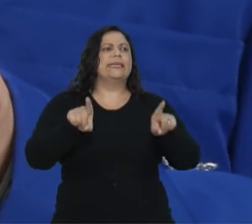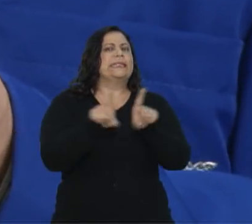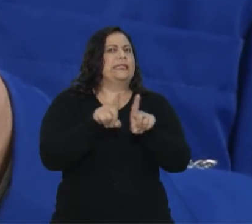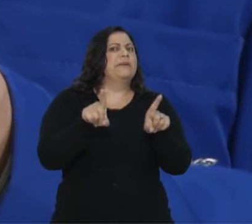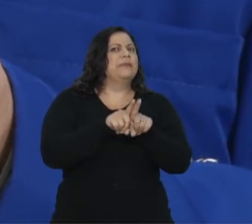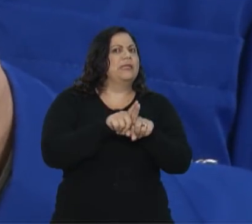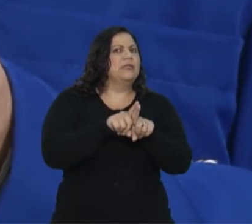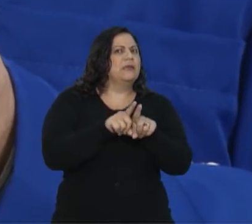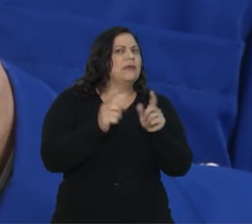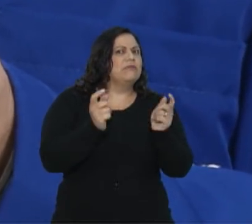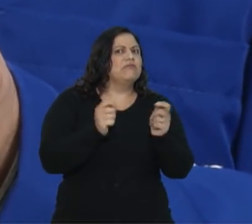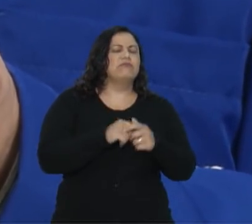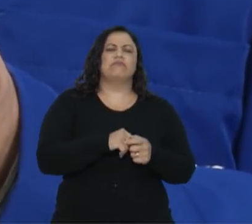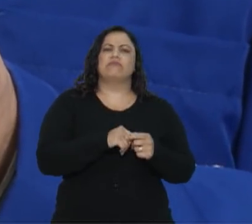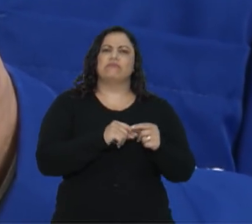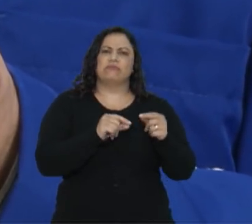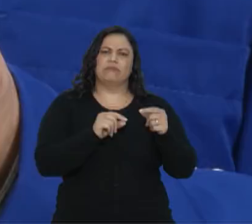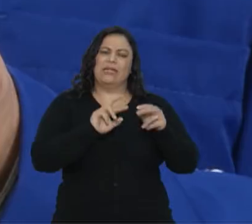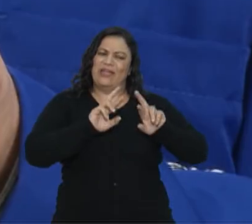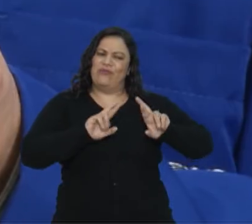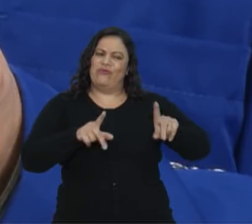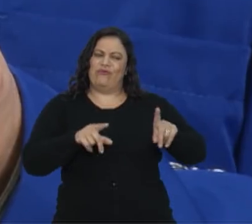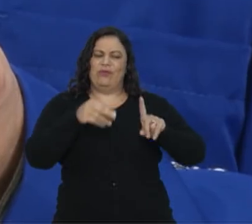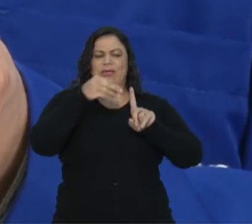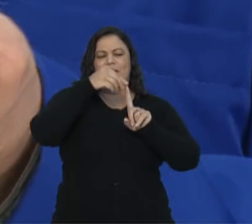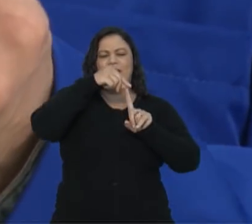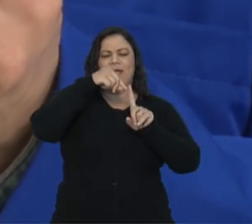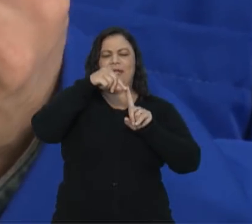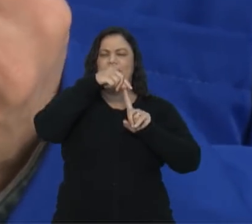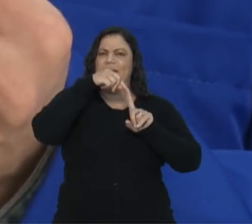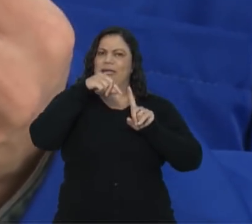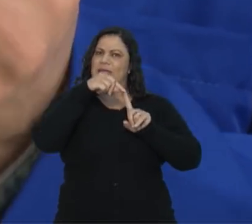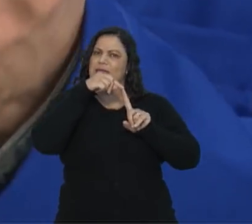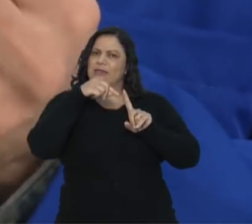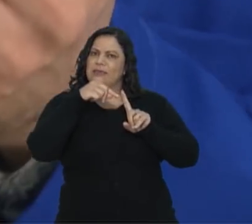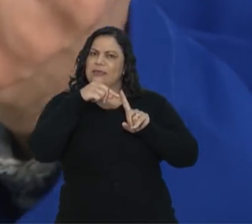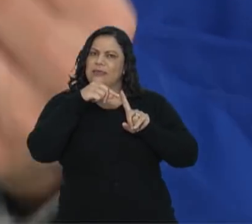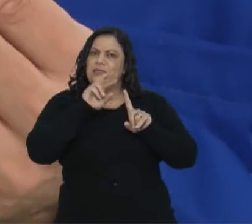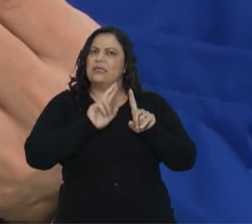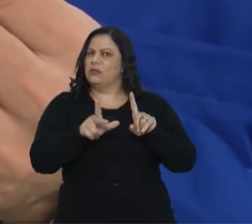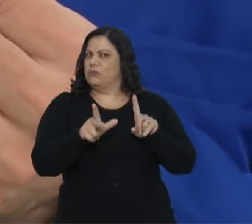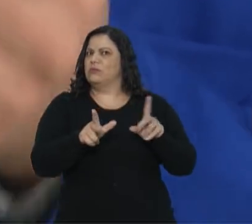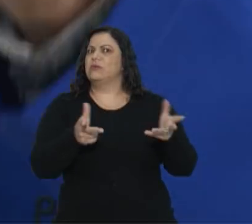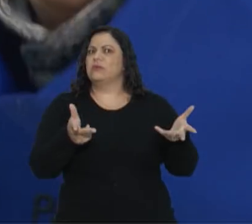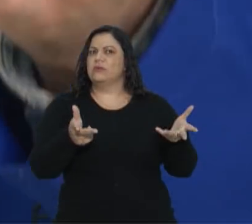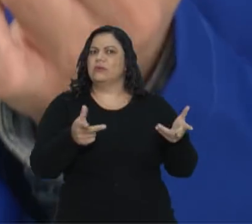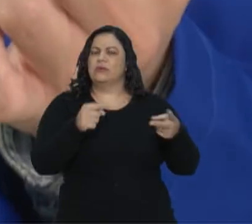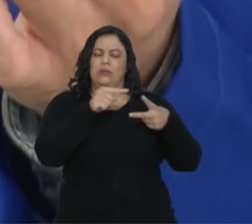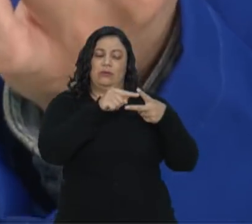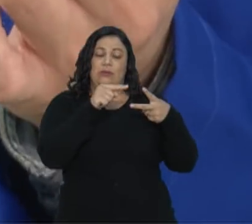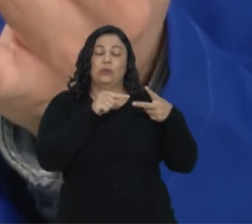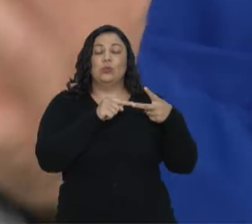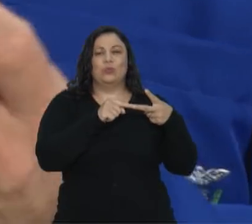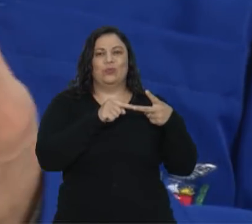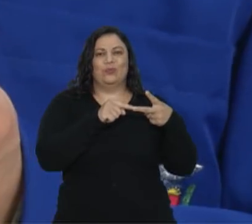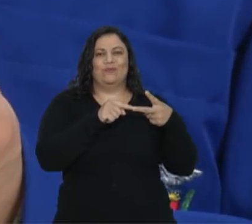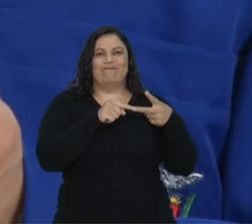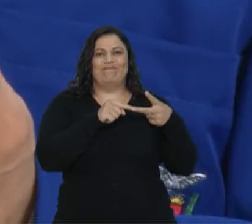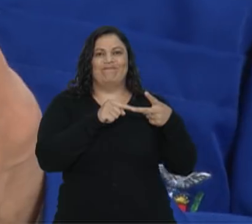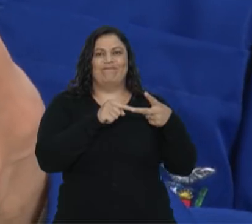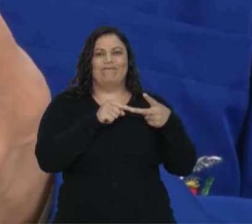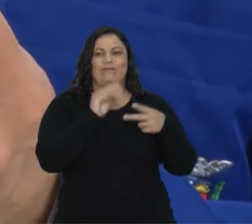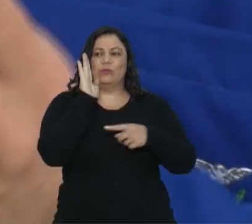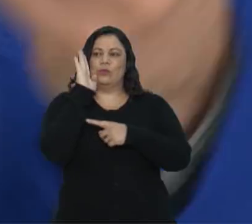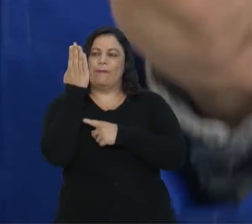ponta um material, uma outra substância química. Então percebam que eu tenho 2 reagentes, o que está no palito e o que